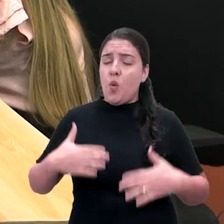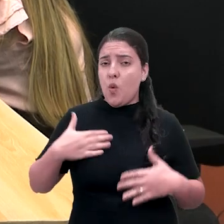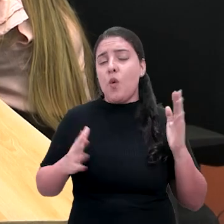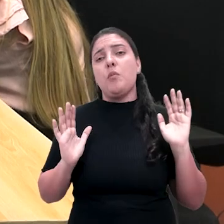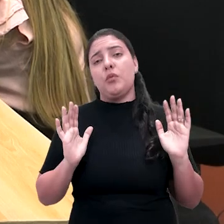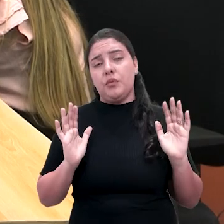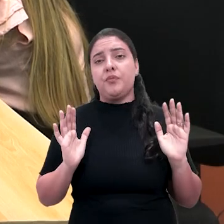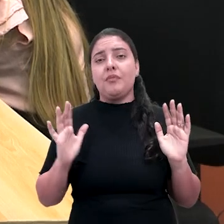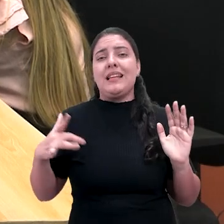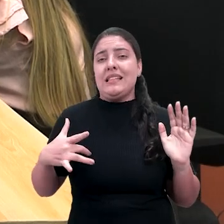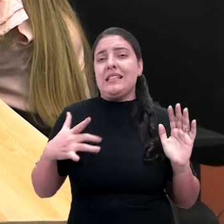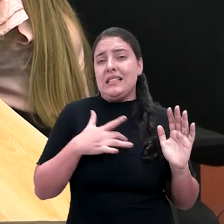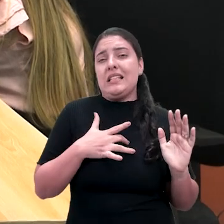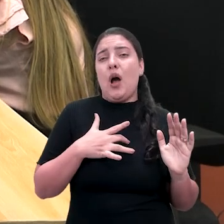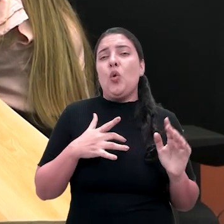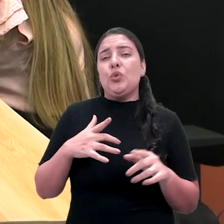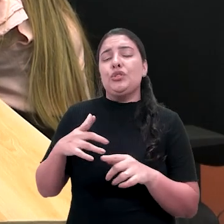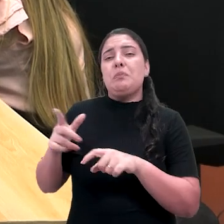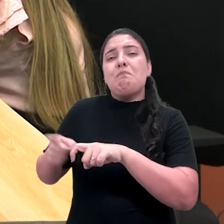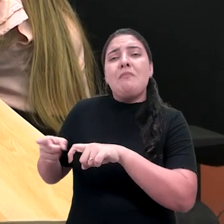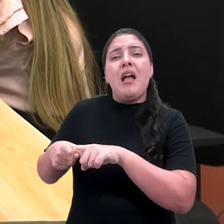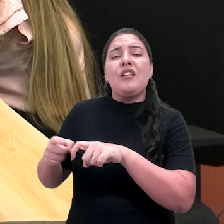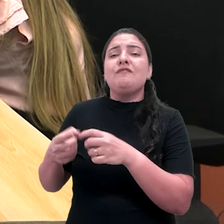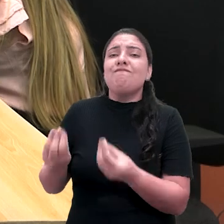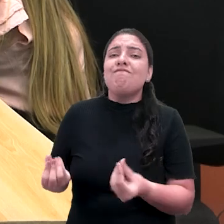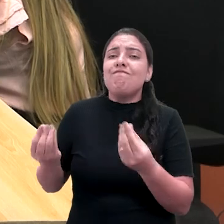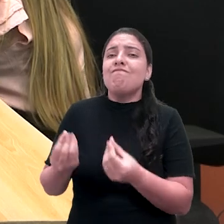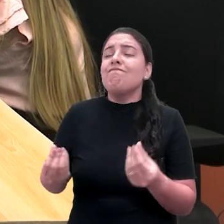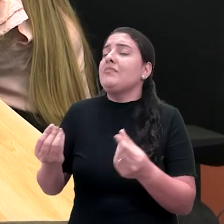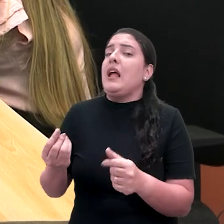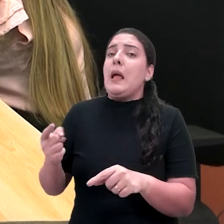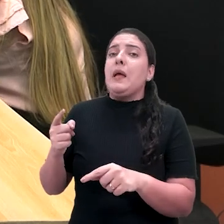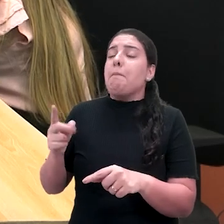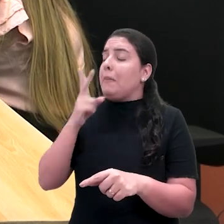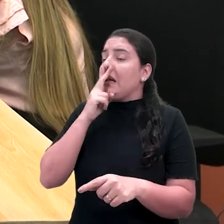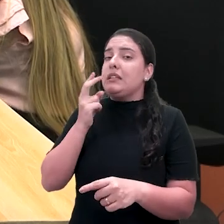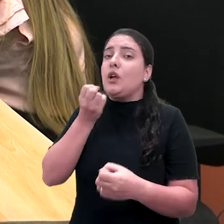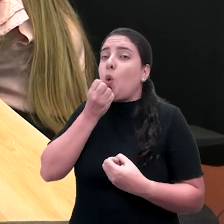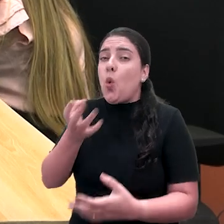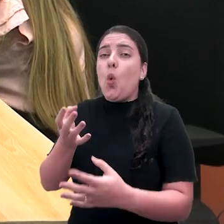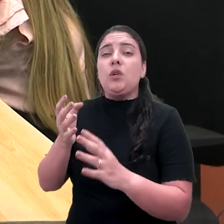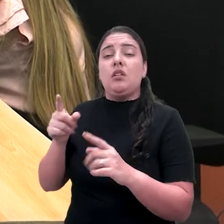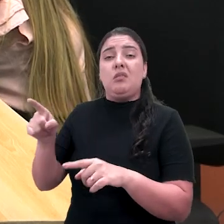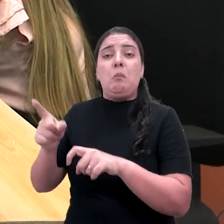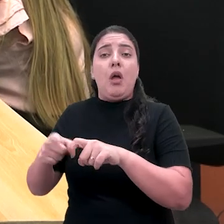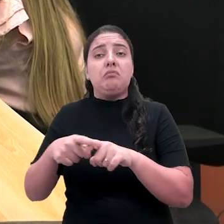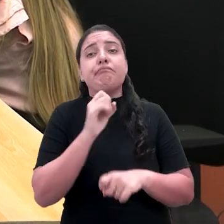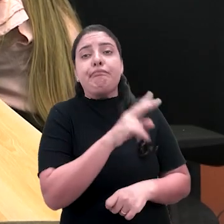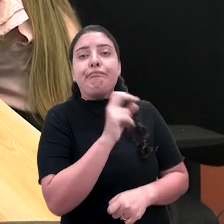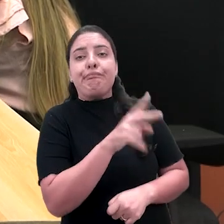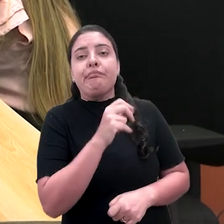a saúde deixa muito a desejar. A não querer ouvir a particularidade de cada paciente. Né? Exatamente.